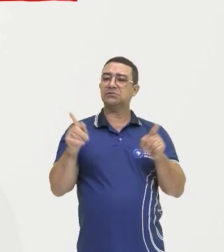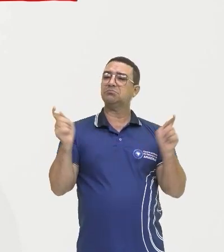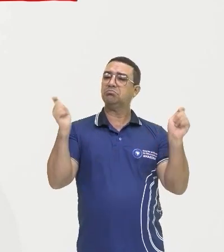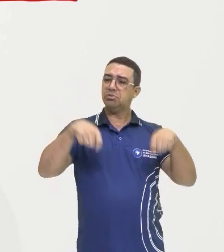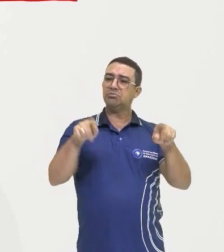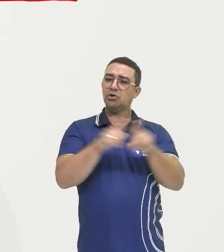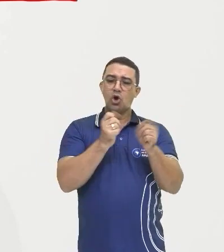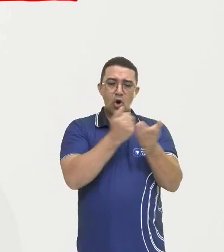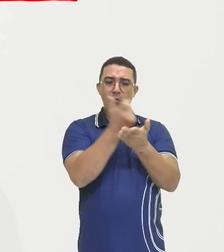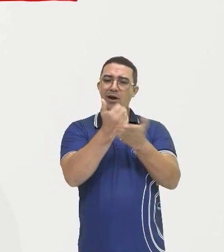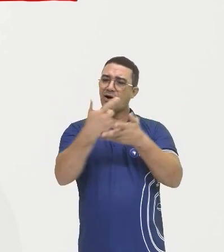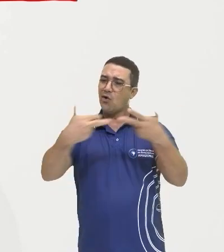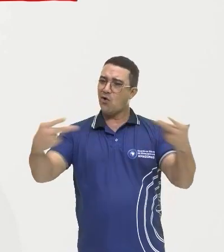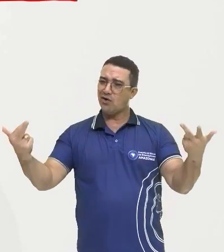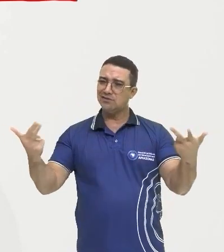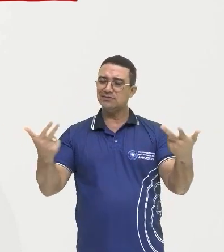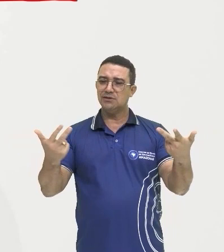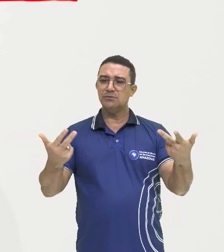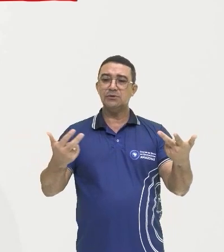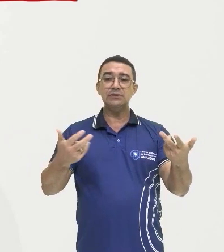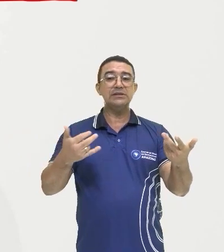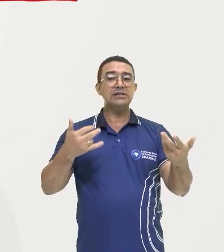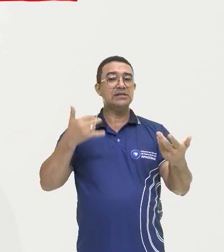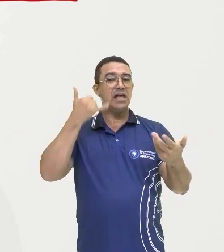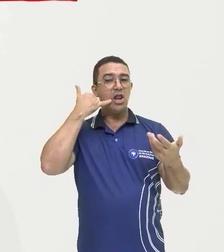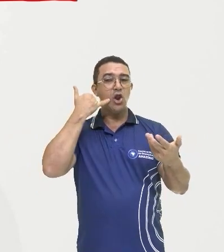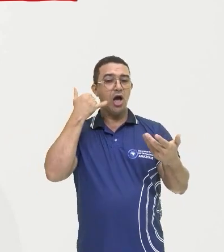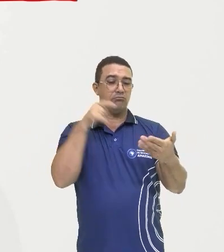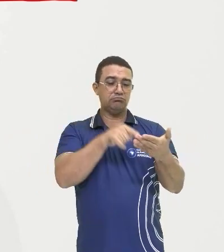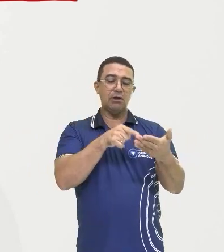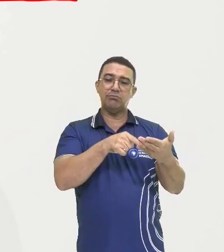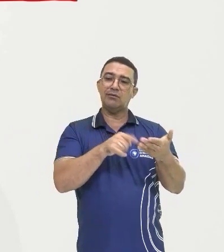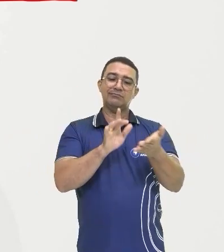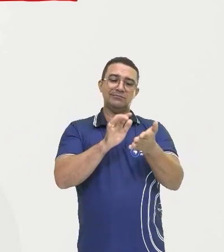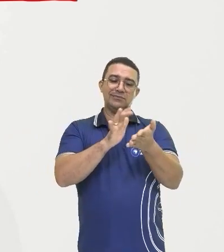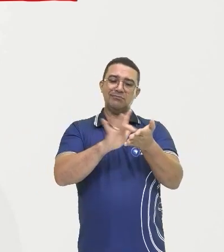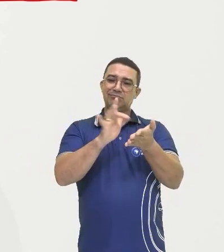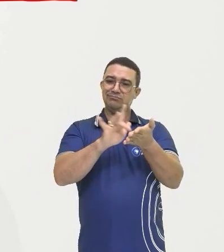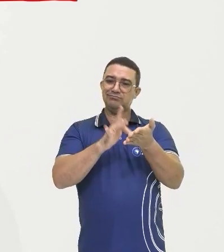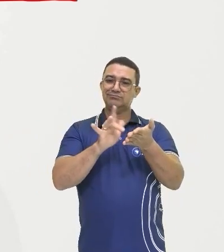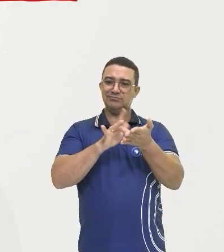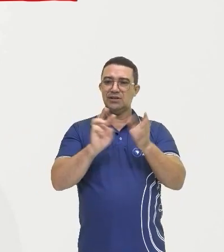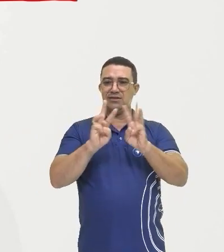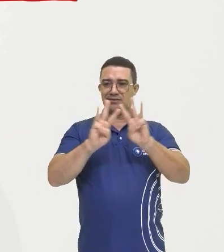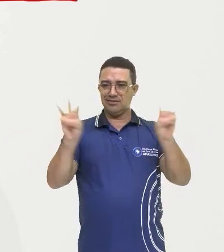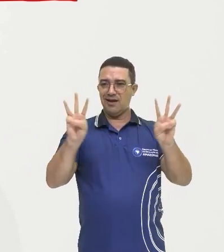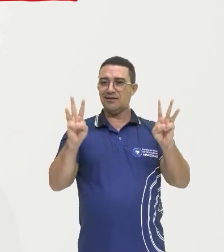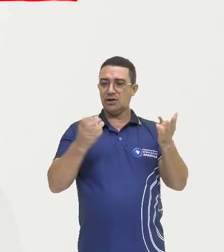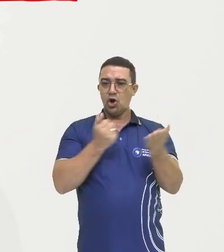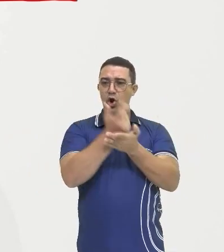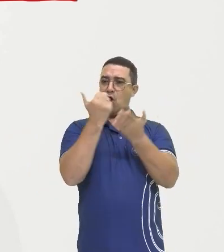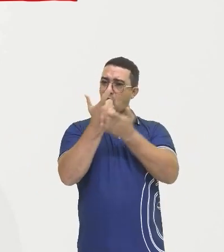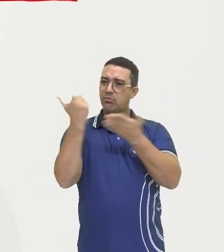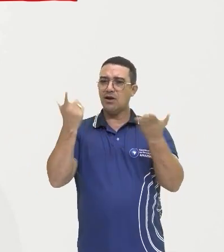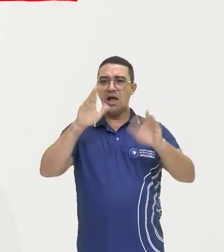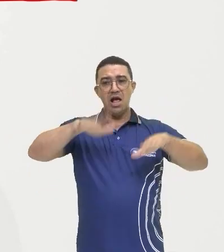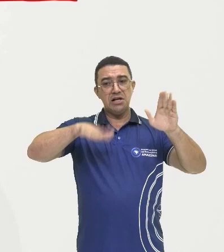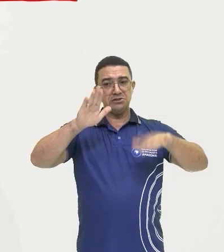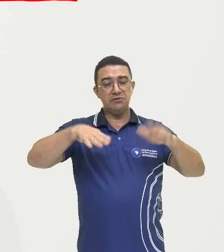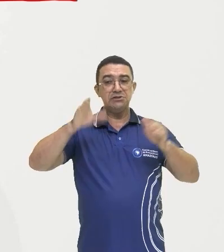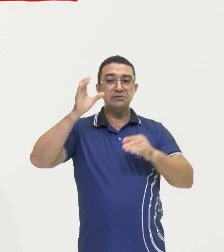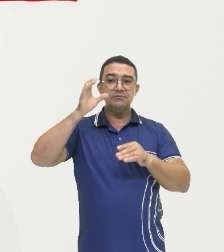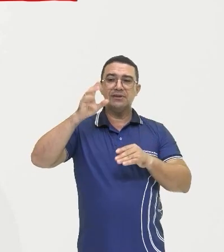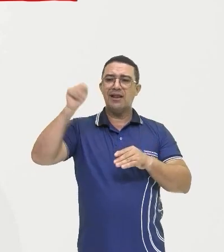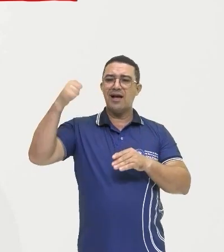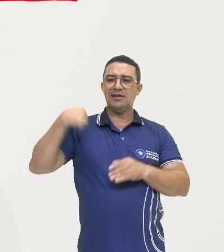produtos que são produzidos, né, em outros países, em países distantes, como por exemplo a China, e em questão de dias, né, esses produtos